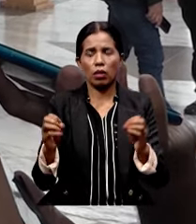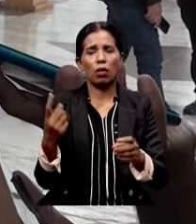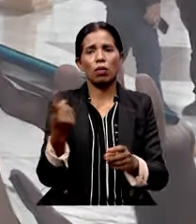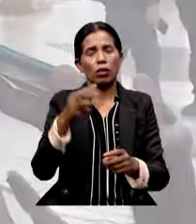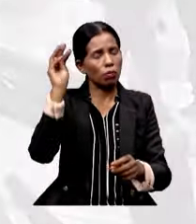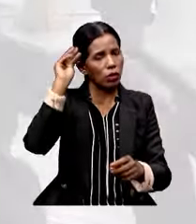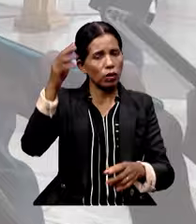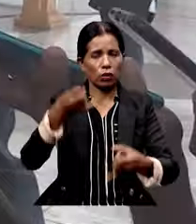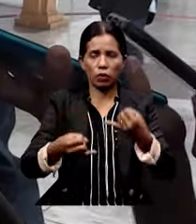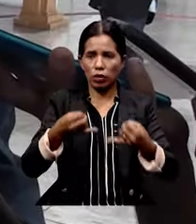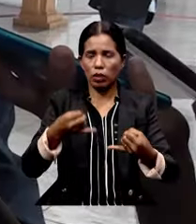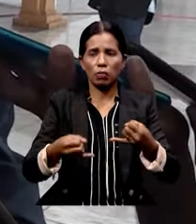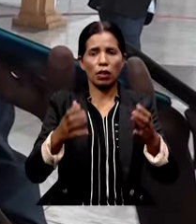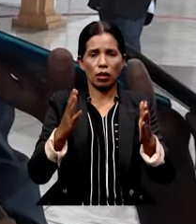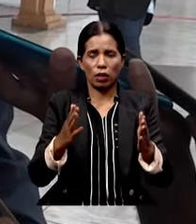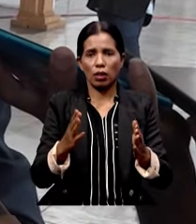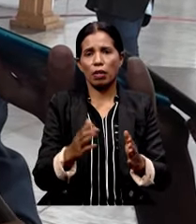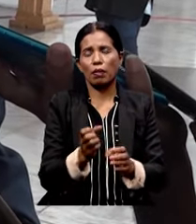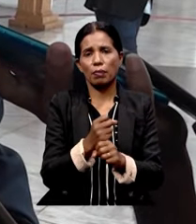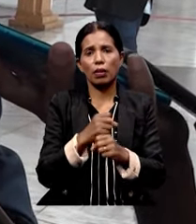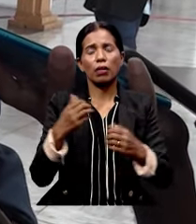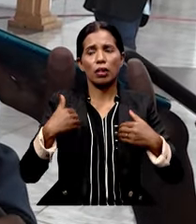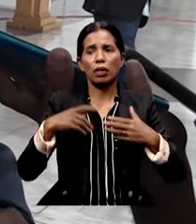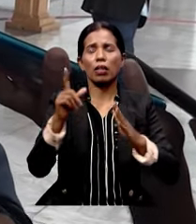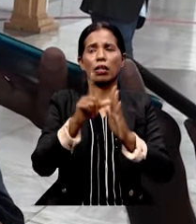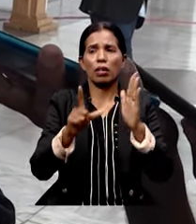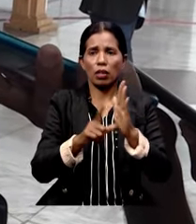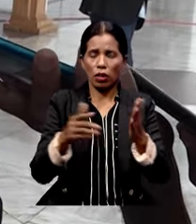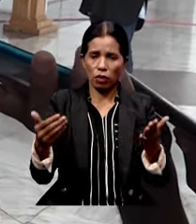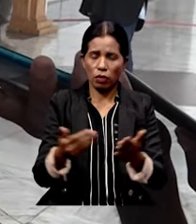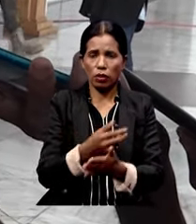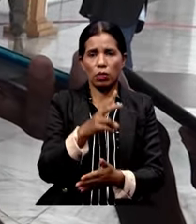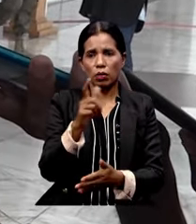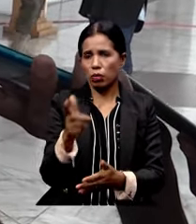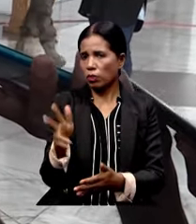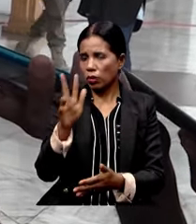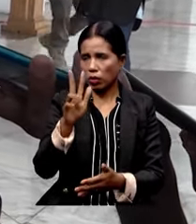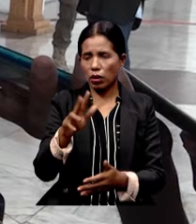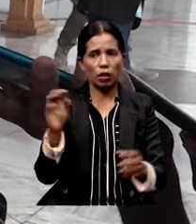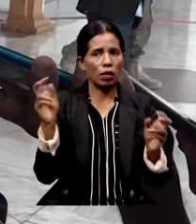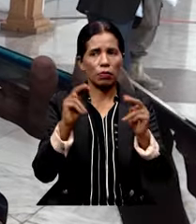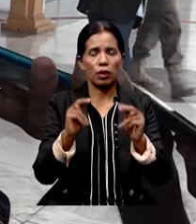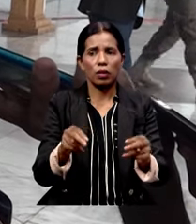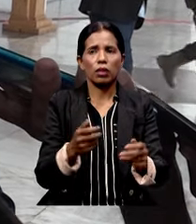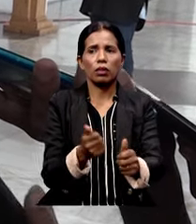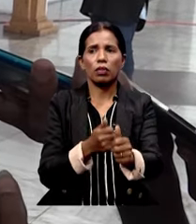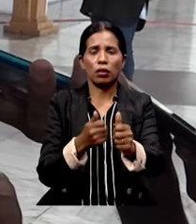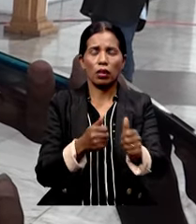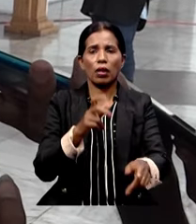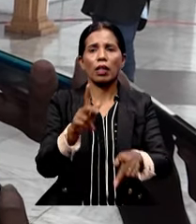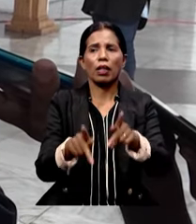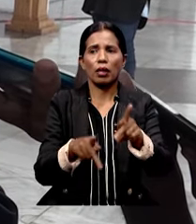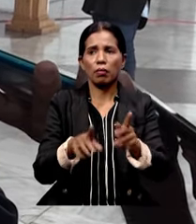Macalo. Agora lá. Lei número 20, e a lei fon, teu nome. Lei número 20, 2023. Lá precisa cumprir. Ema é